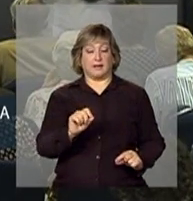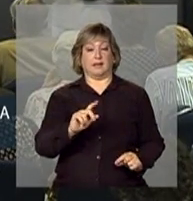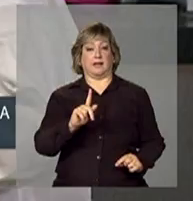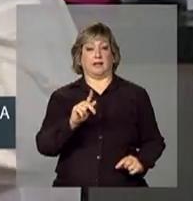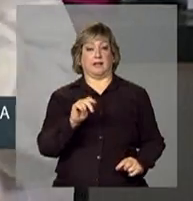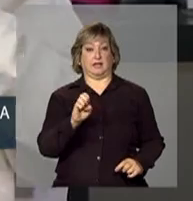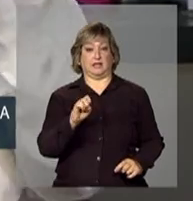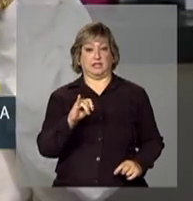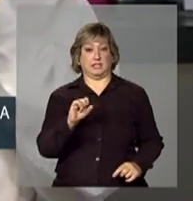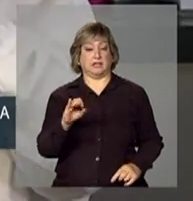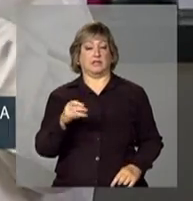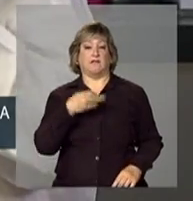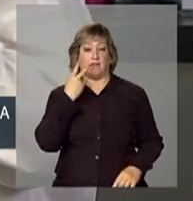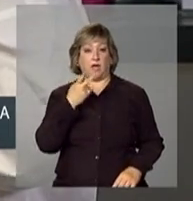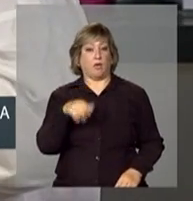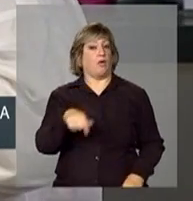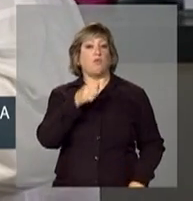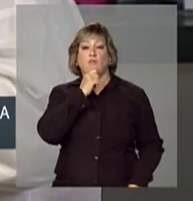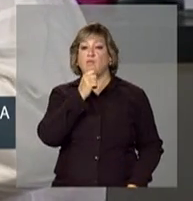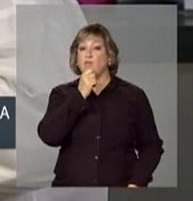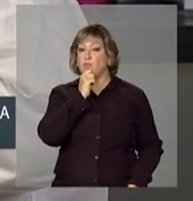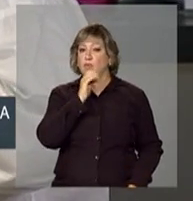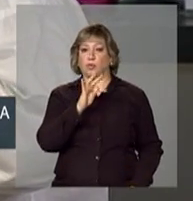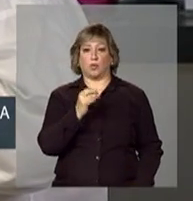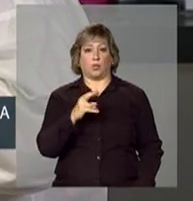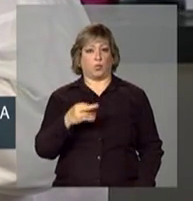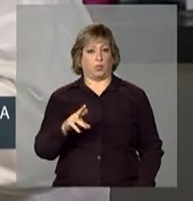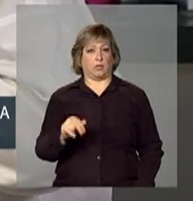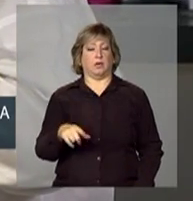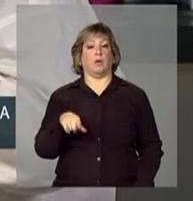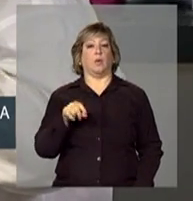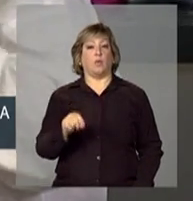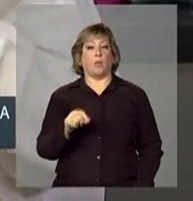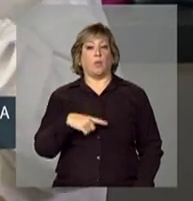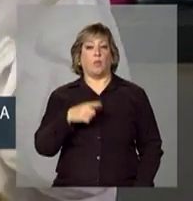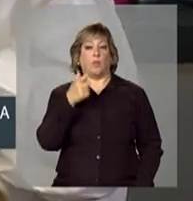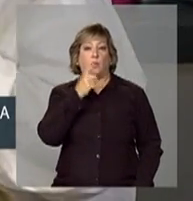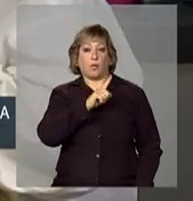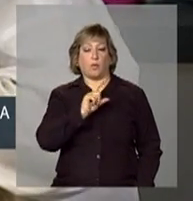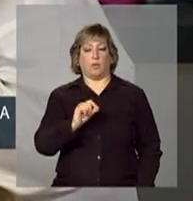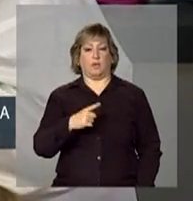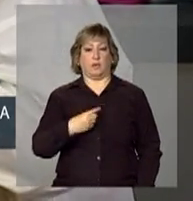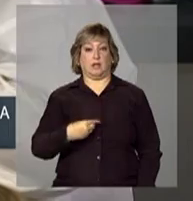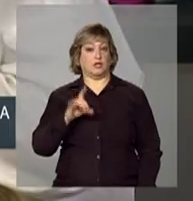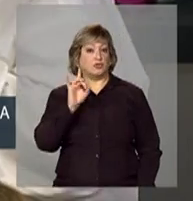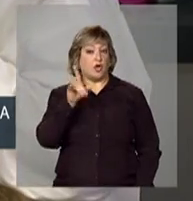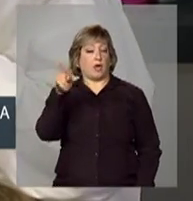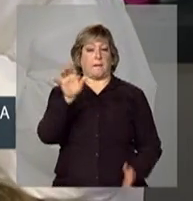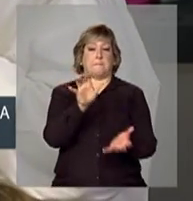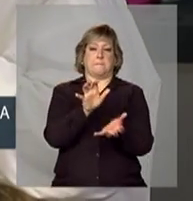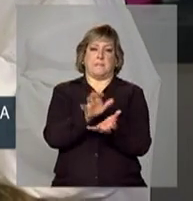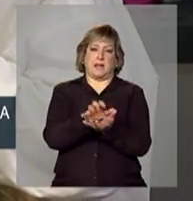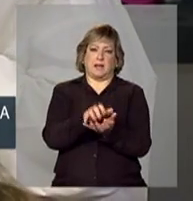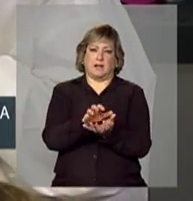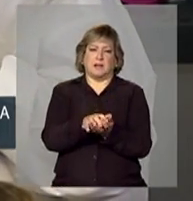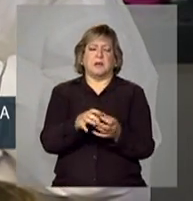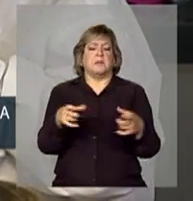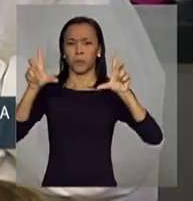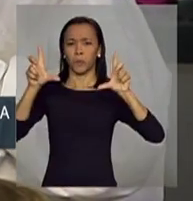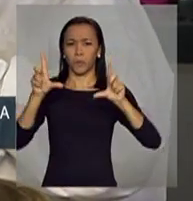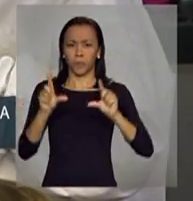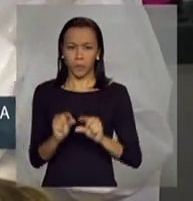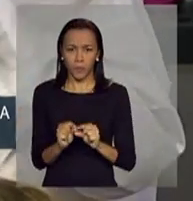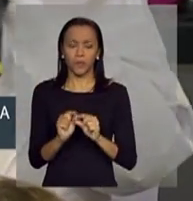seguinte: não tem tortura. O que aconteceu? Aconteceu apenas em Pernambuco, um reduzido número de